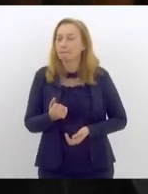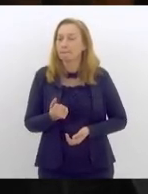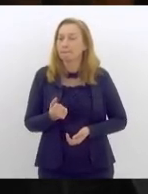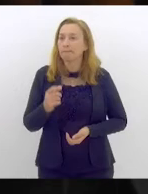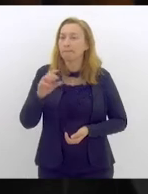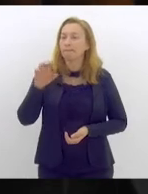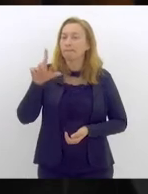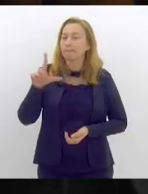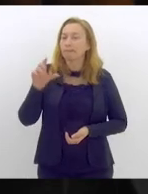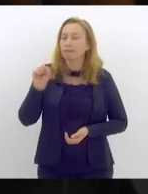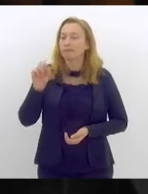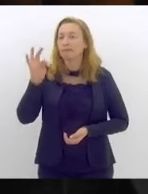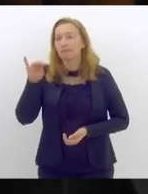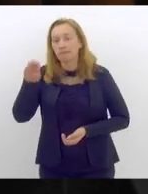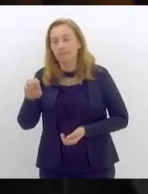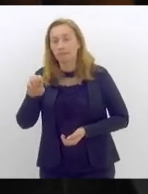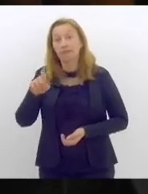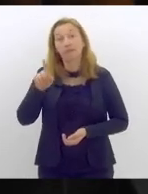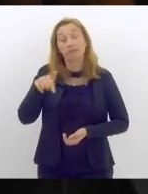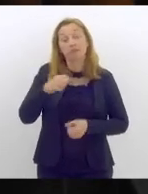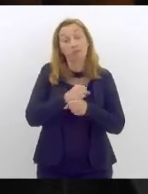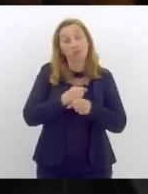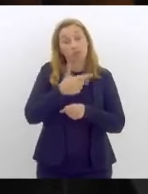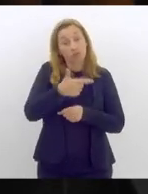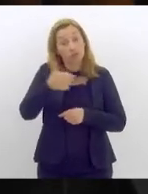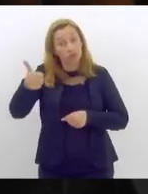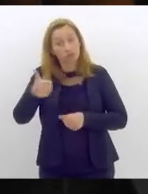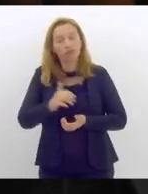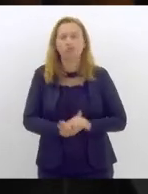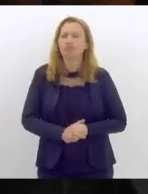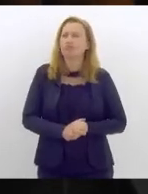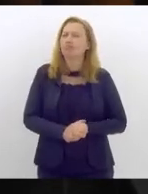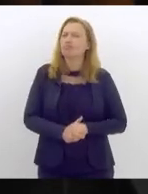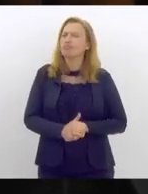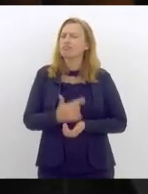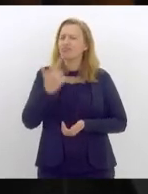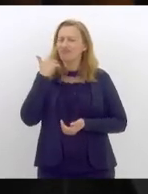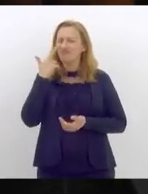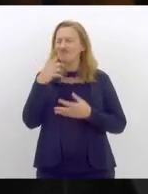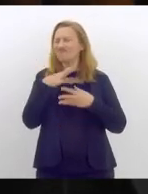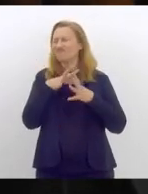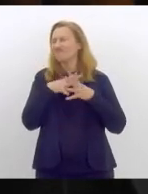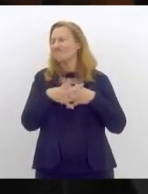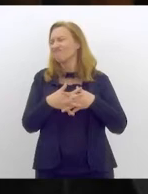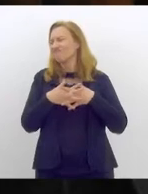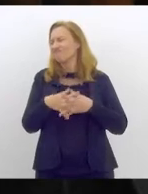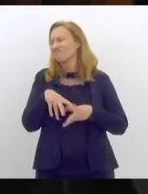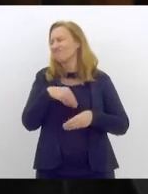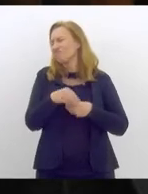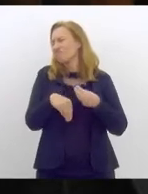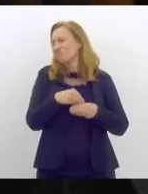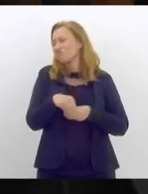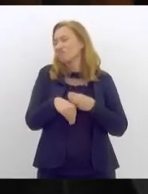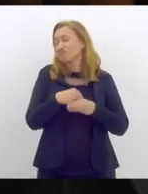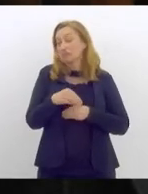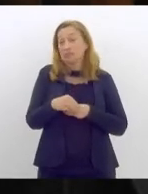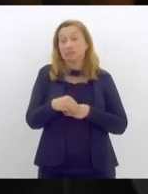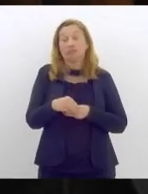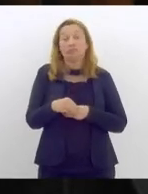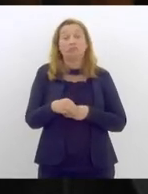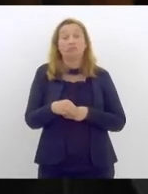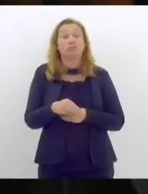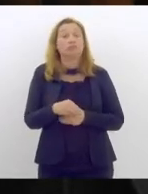isto em 21 veja aqui em Broly nós estamos